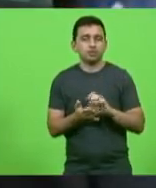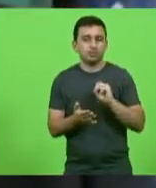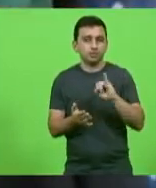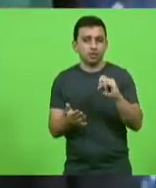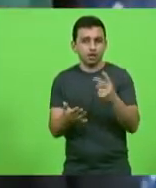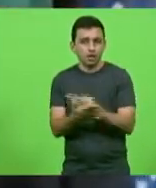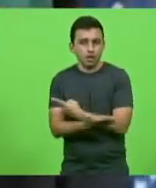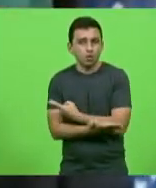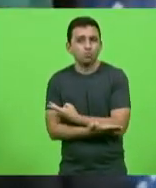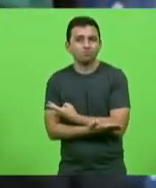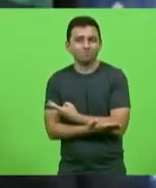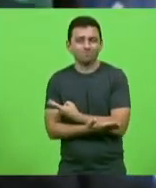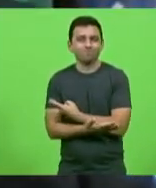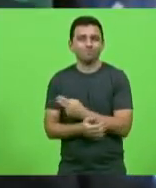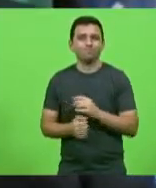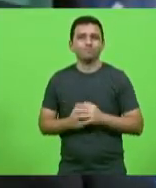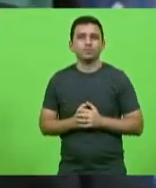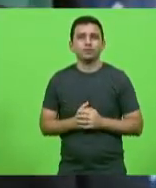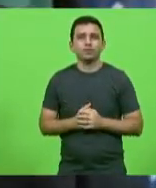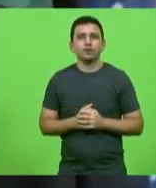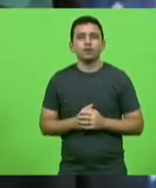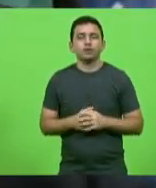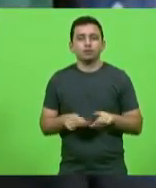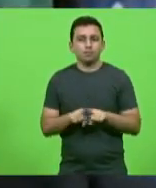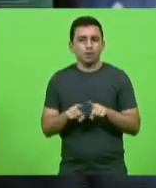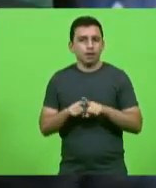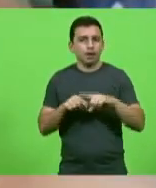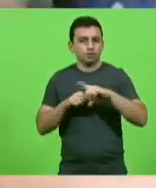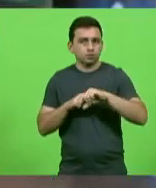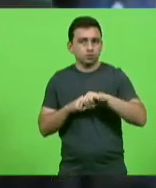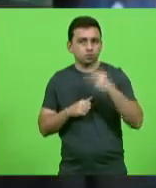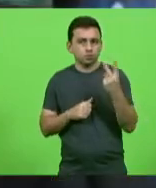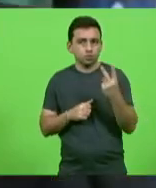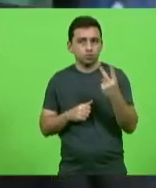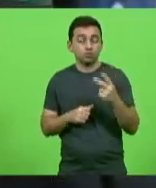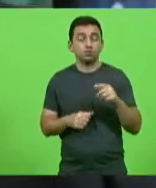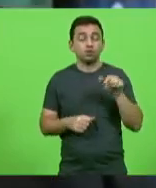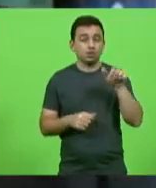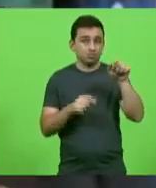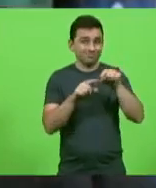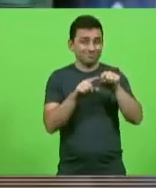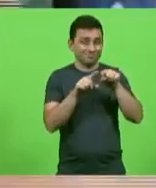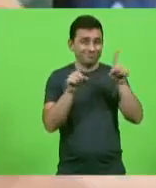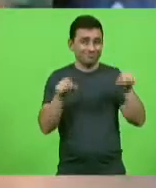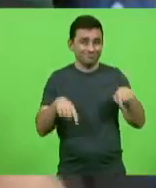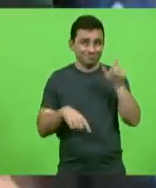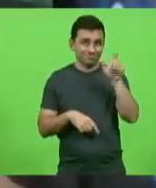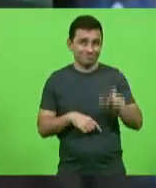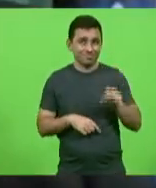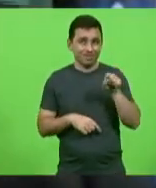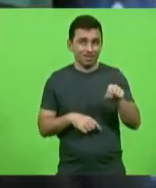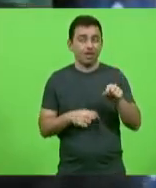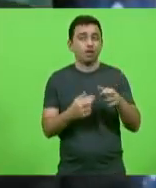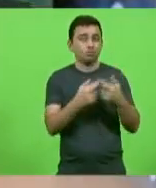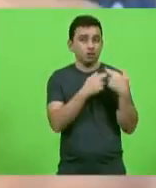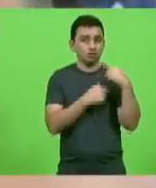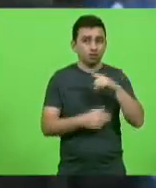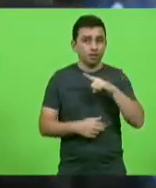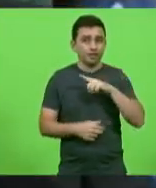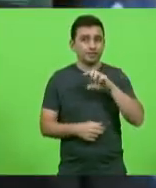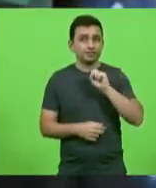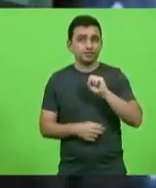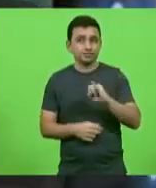sol o erro brasileiro abrasca desde o primo do uso o agente público somente poderá ser